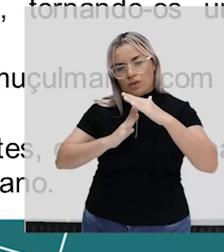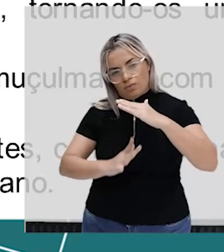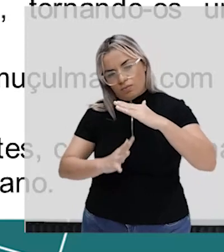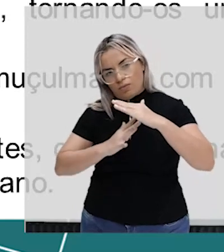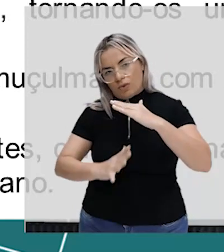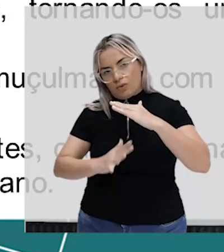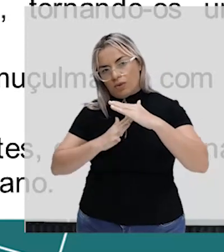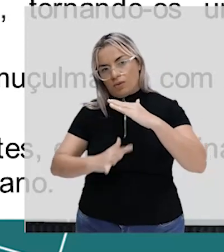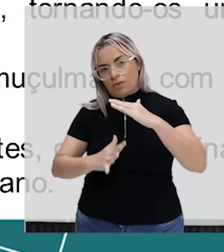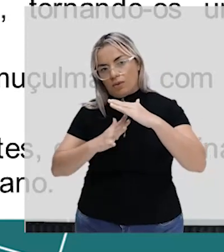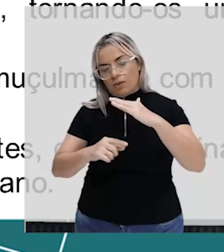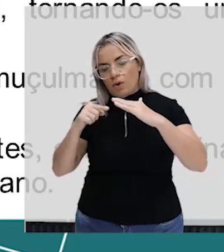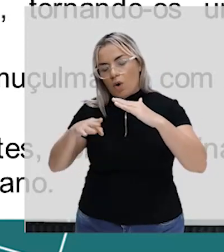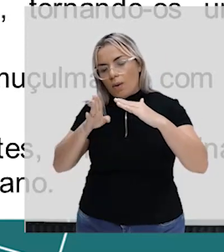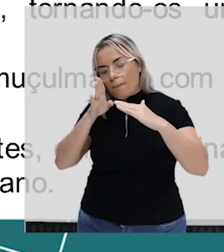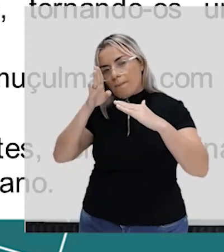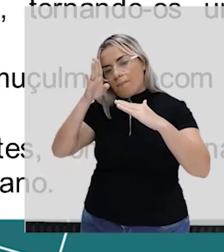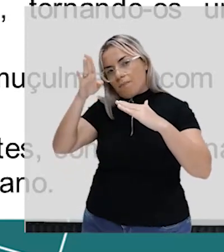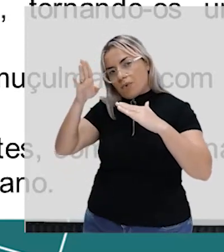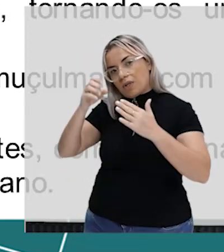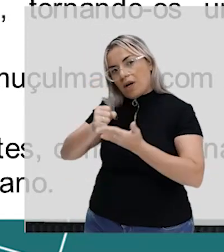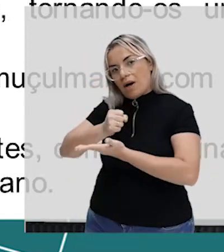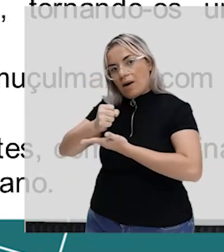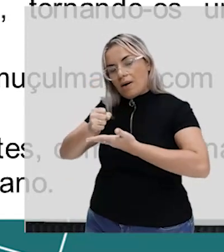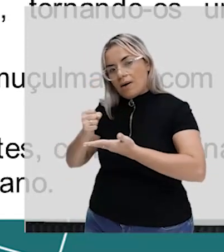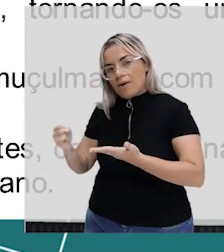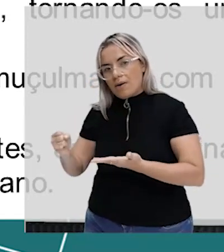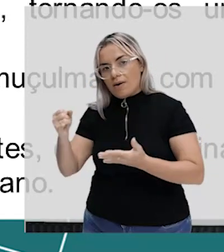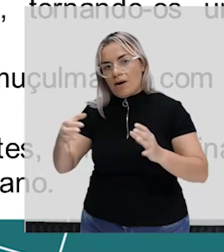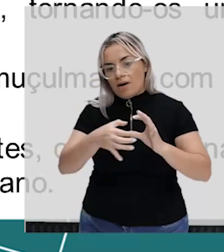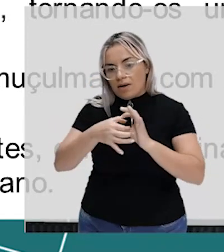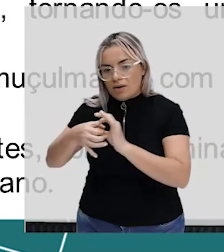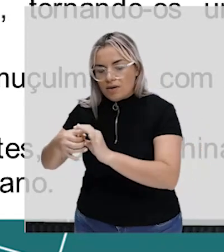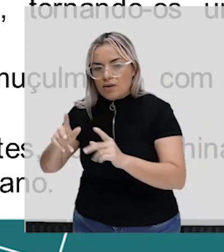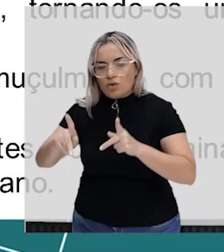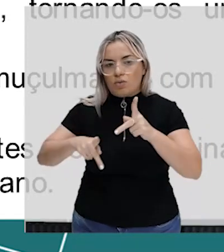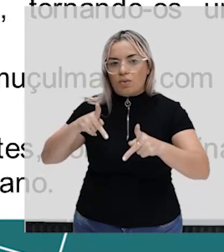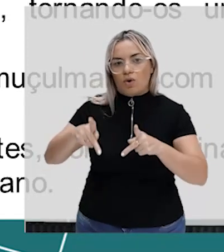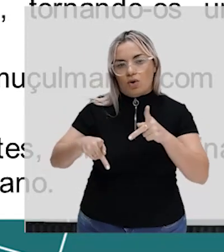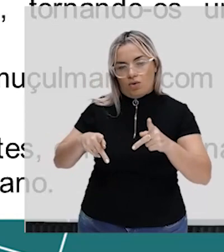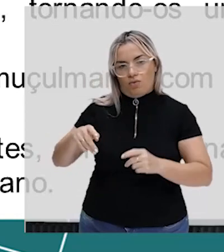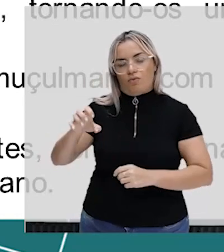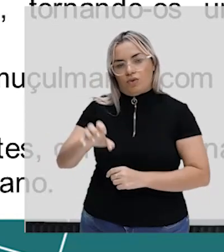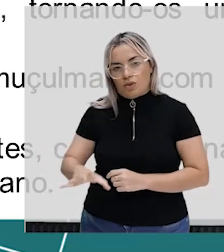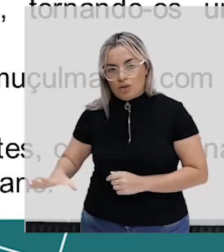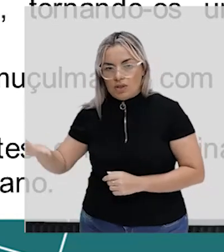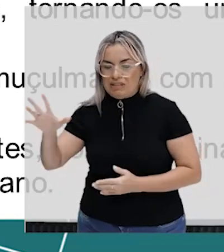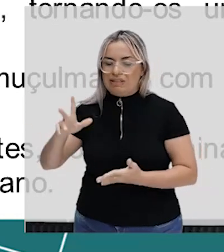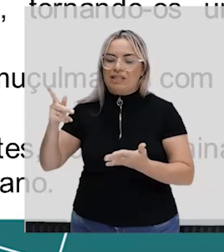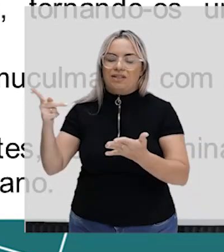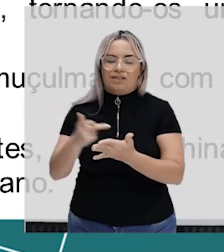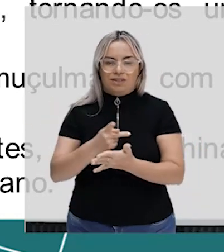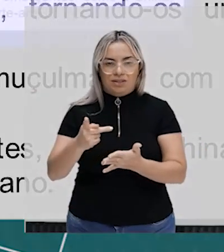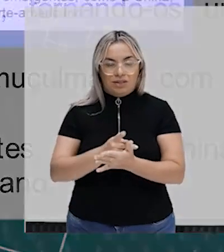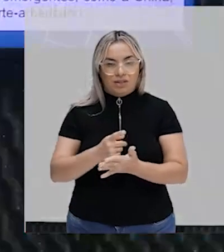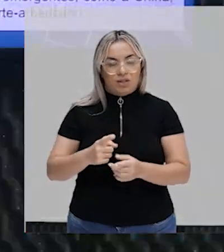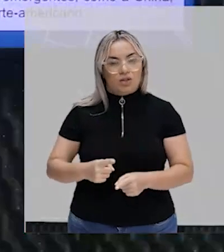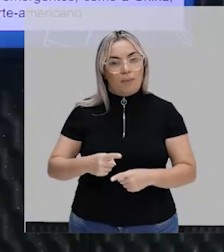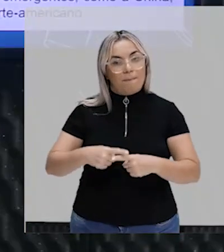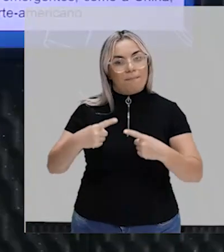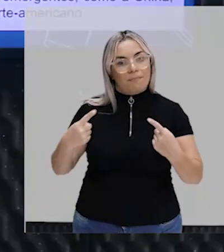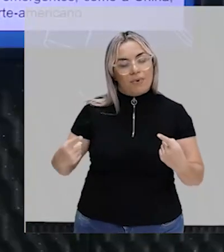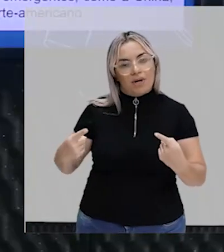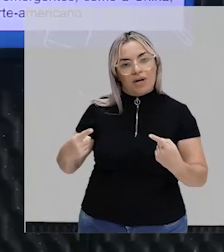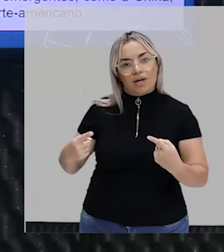de criação da União Europeia, na realidade, é uma integração entre os povos europeus. Então isso aqui está errado. Embora alguns países, de fato, da